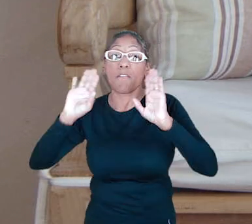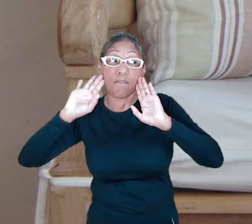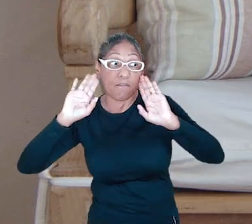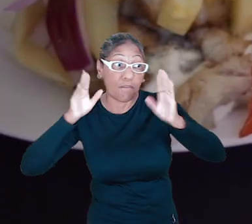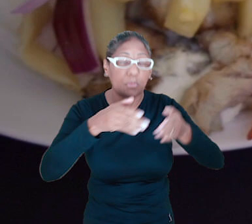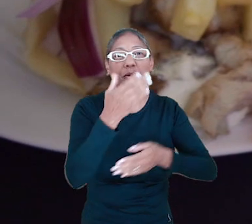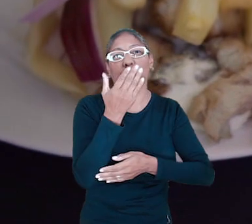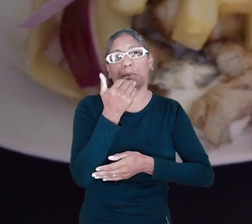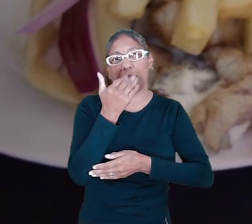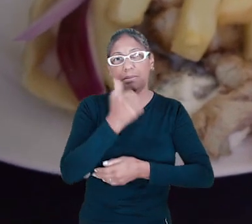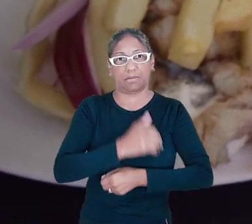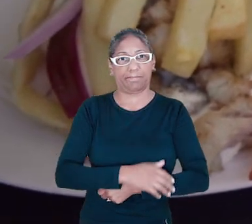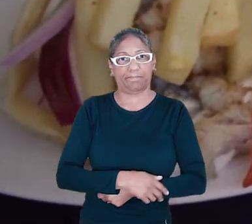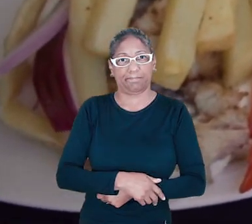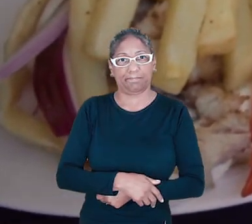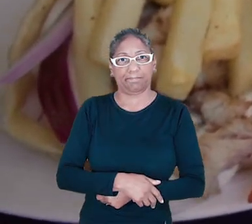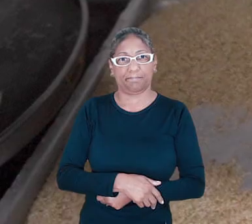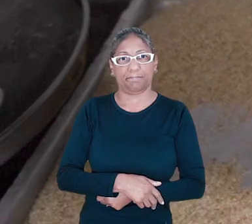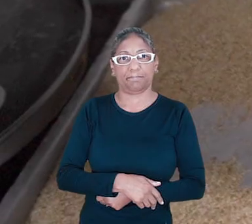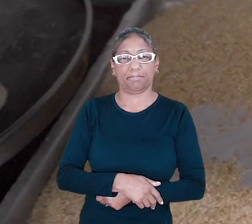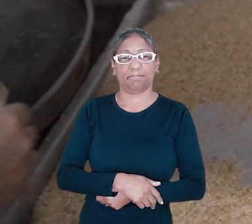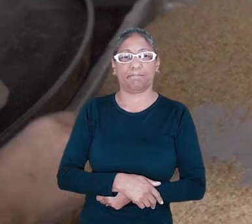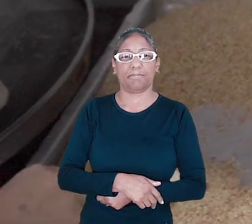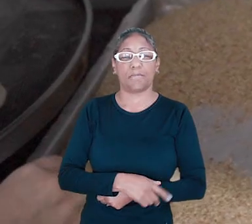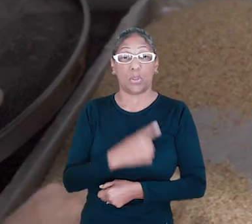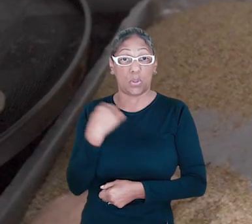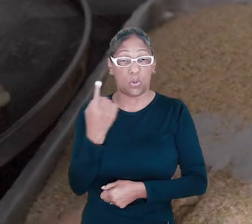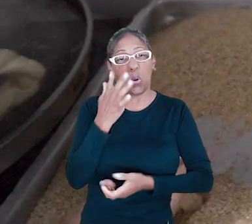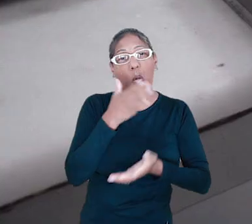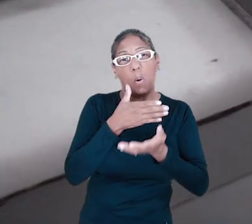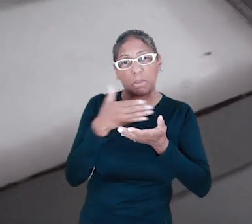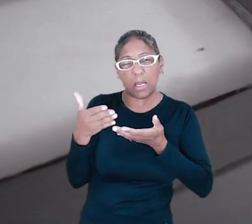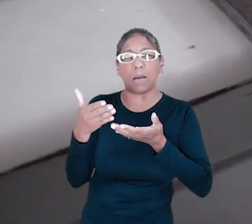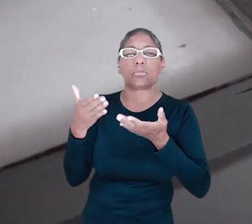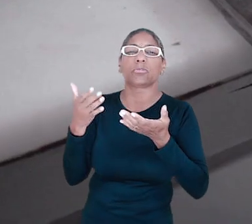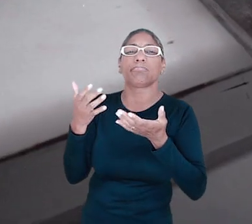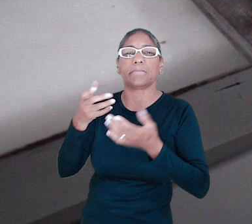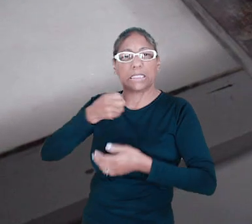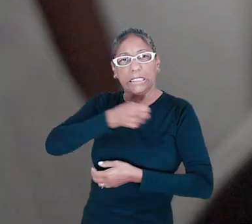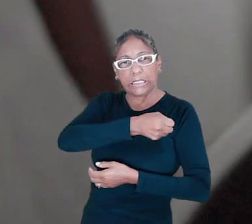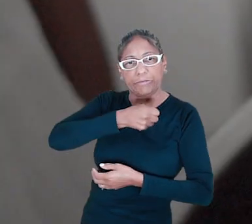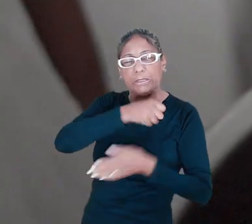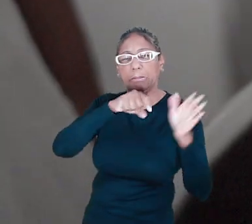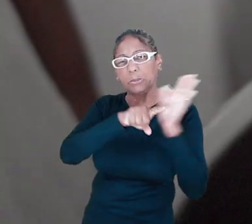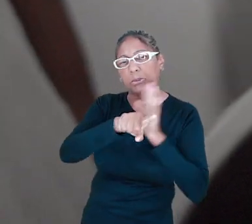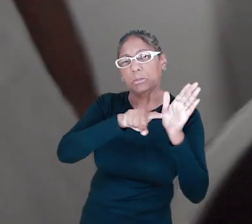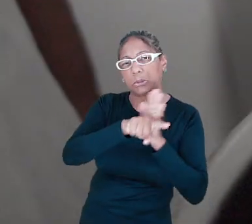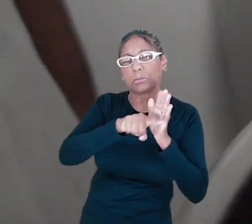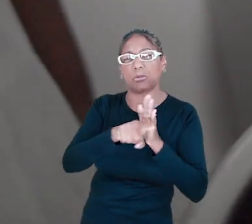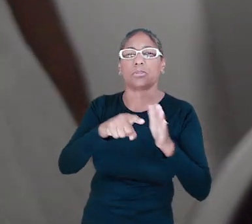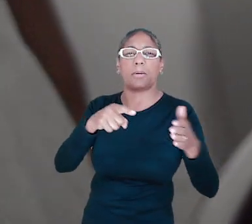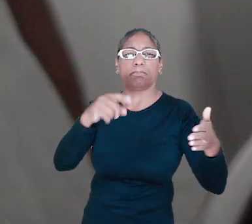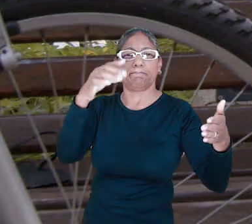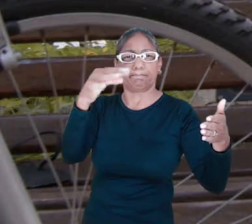muito pautada pela gastronomia. Panela borbulhando. A gente começou a fazer essas pequenas entrevistas,